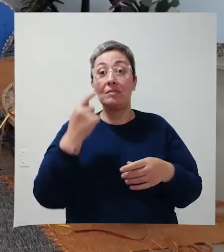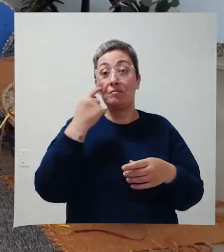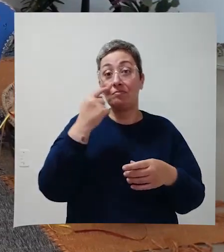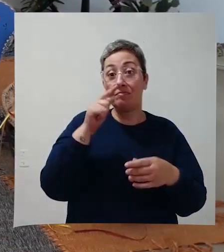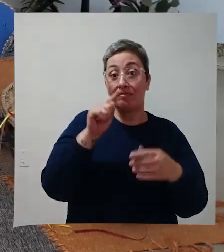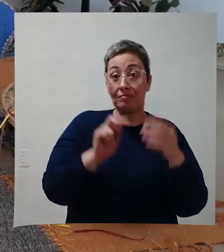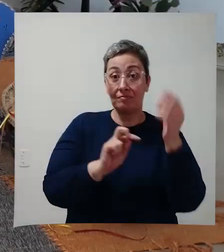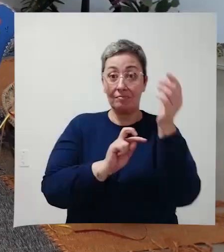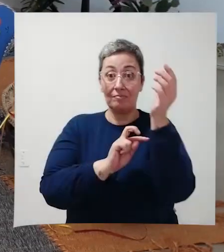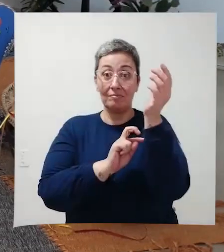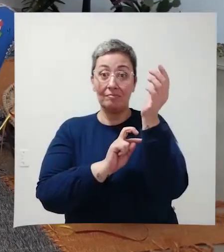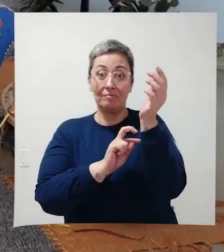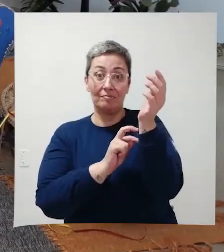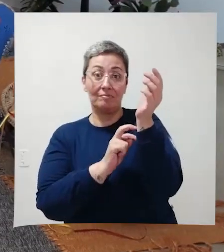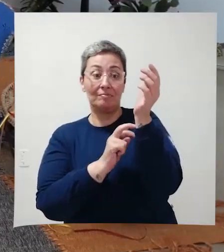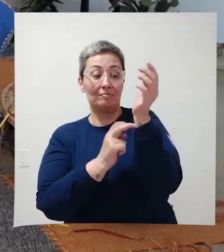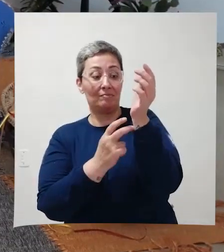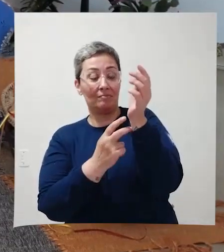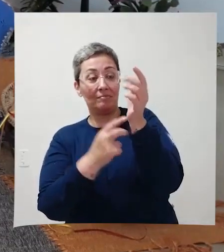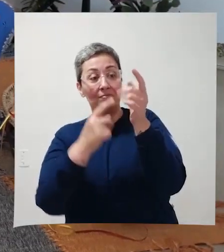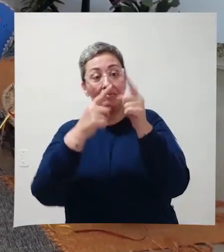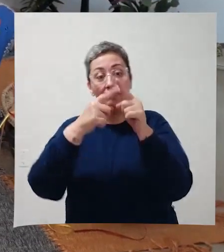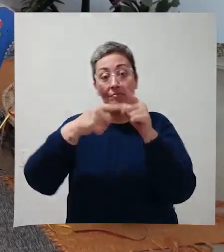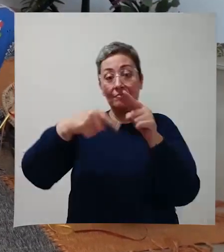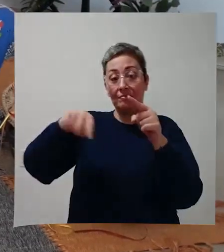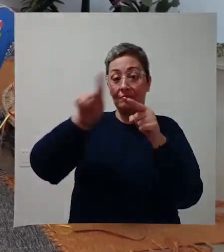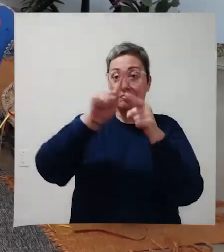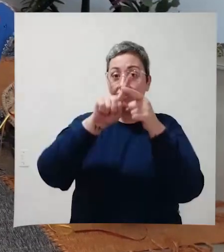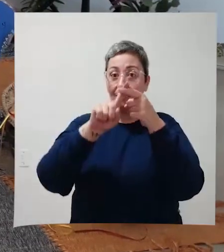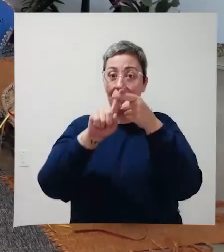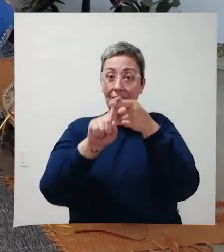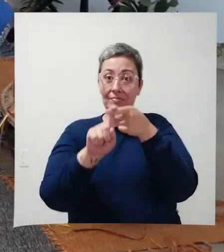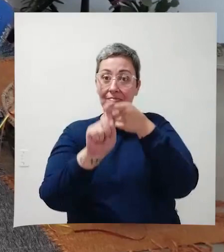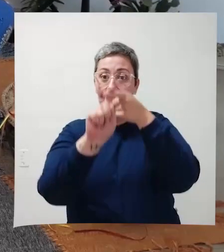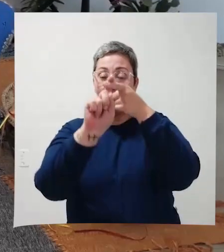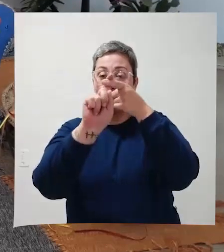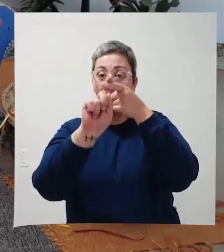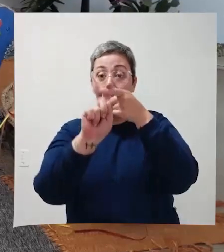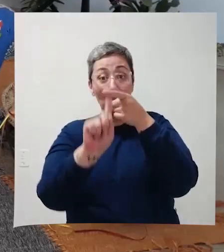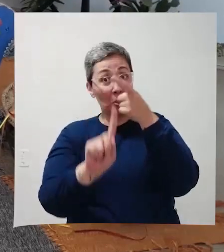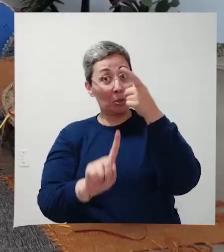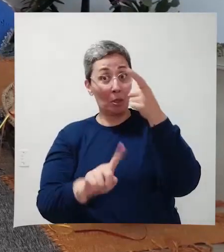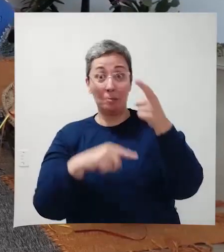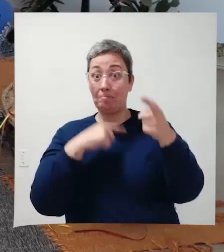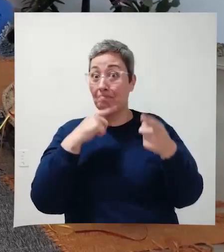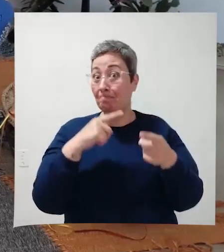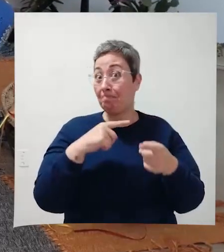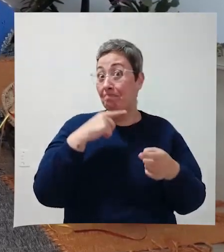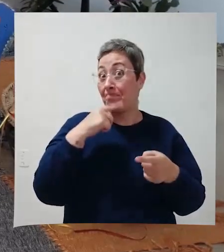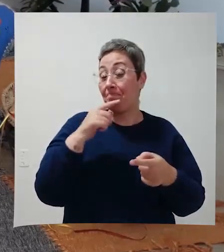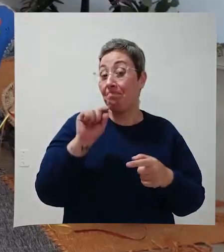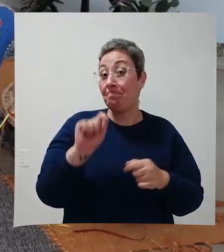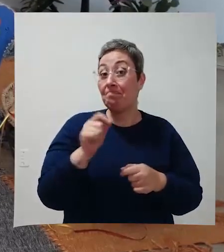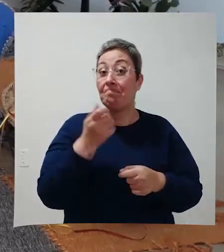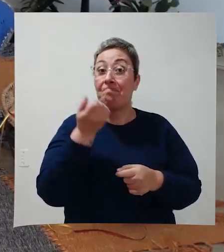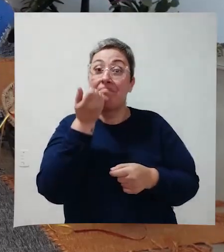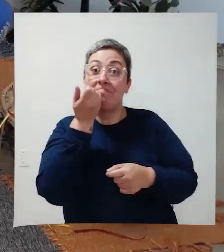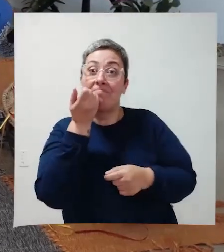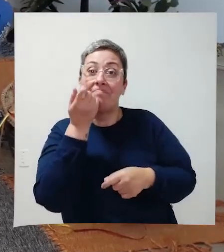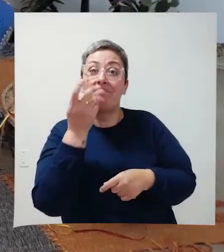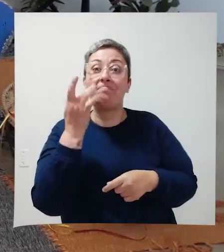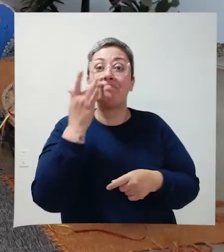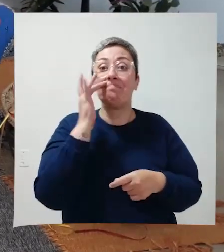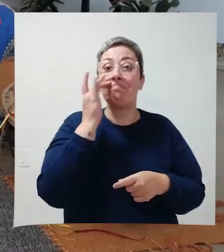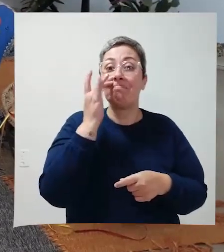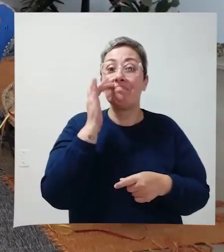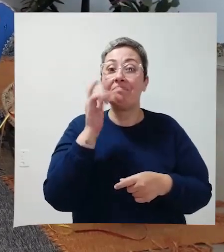Olha o camaleão, olha o rabo dele. Segura esse nego, senão ele cai. O cachimbo